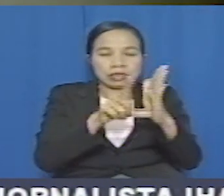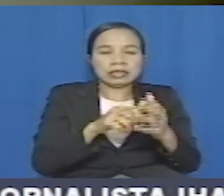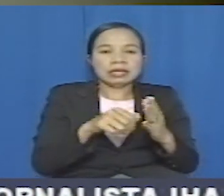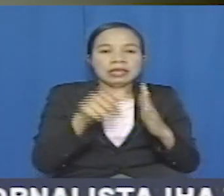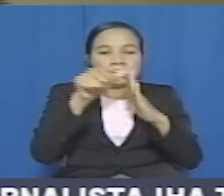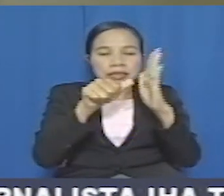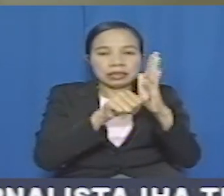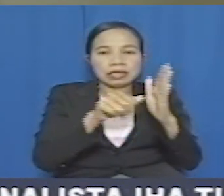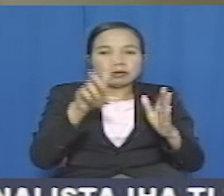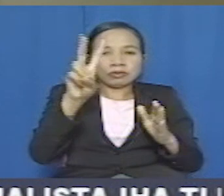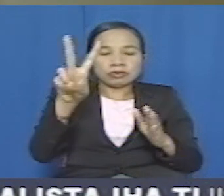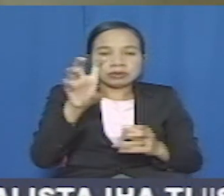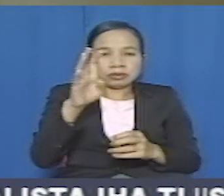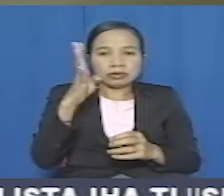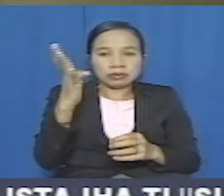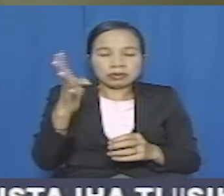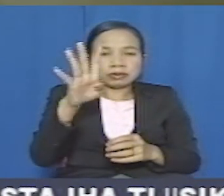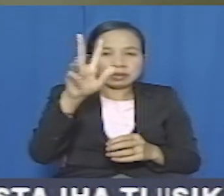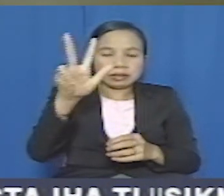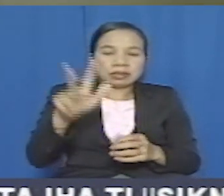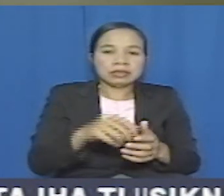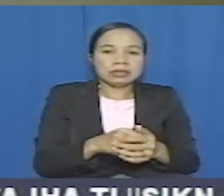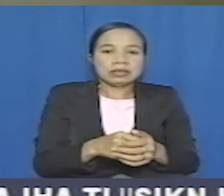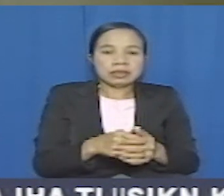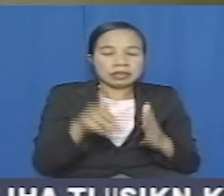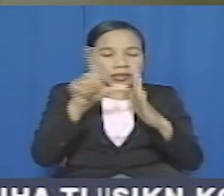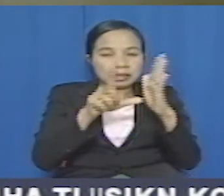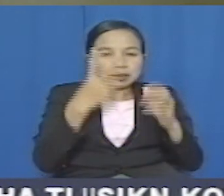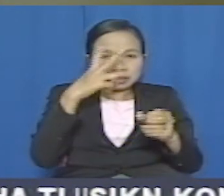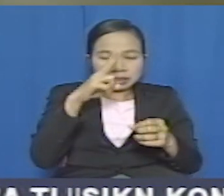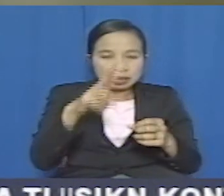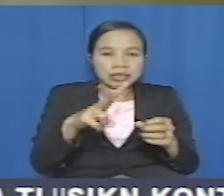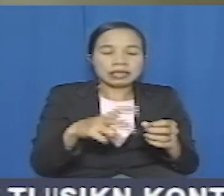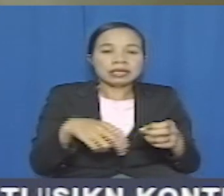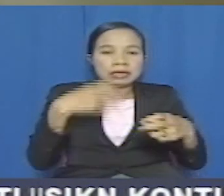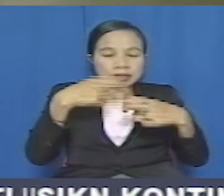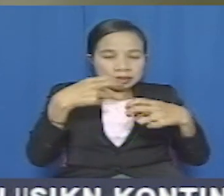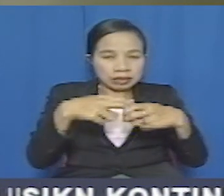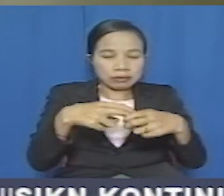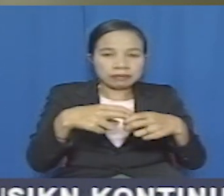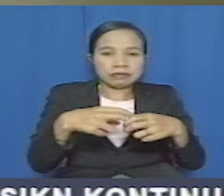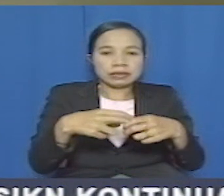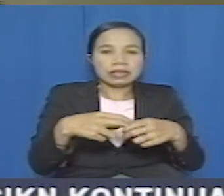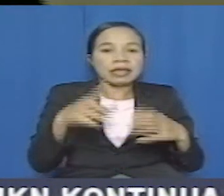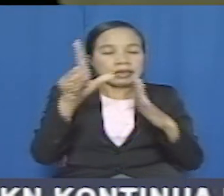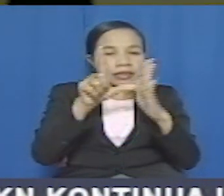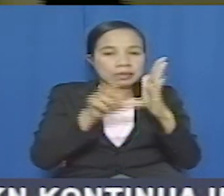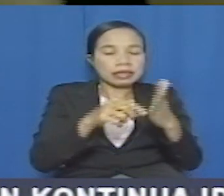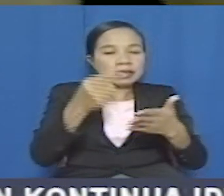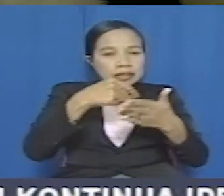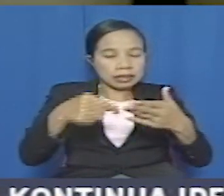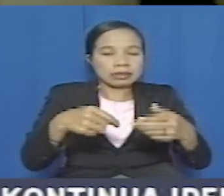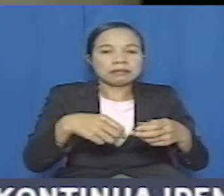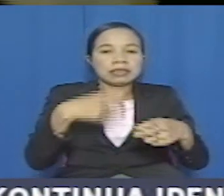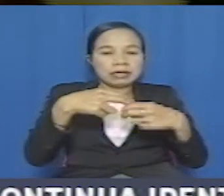243. Perante a lei, está tendo a relação de gravidade. Será que ia gravidade? Também lei nem aquele que violação grave vai ir nem ia calar.